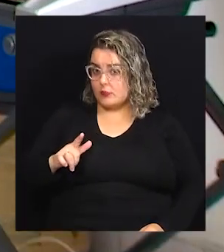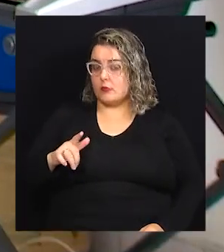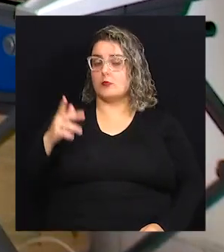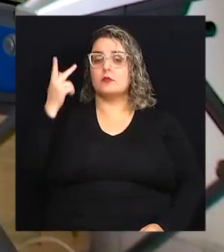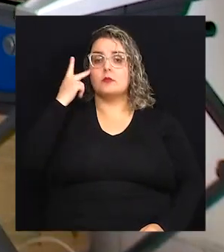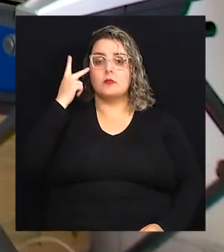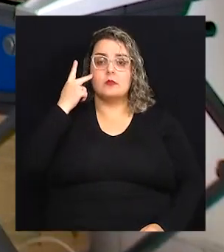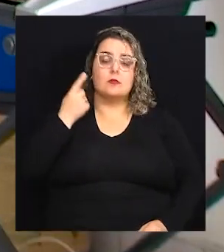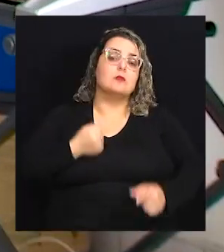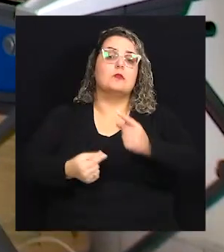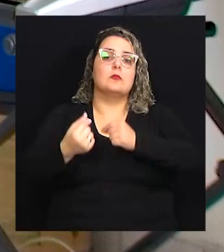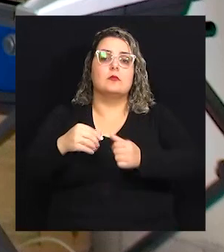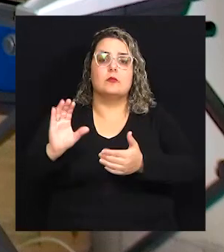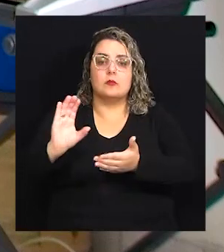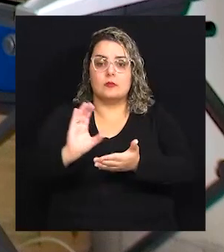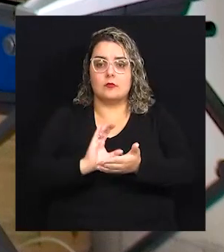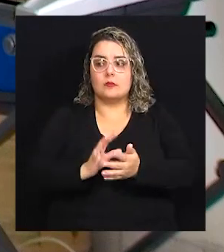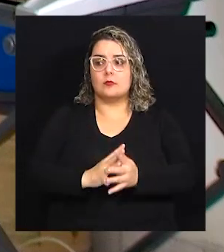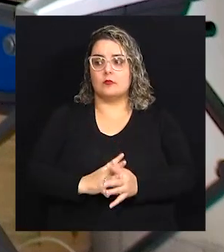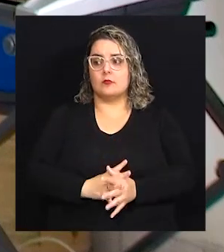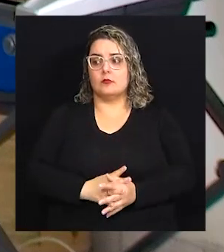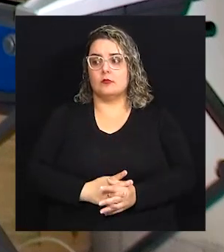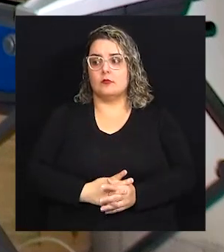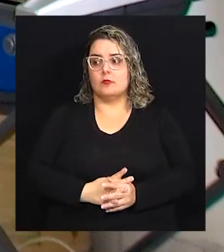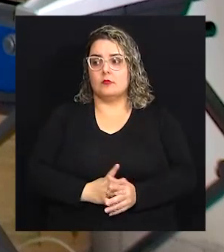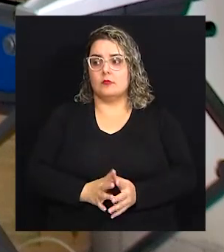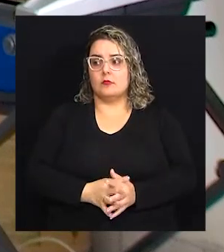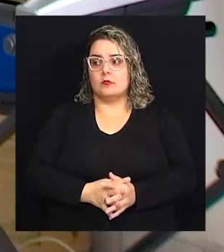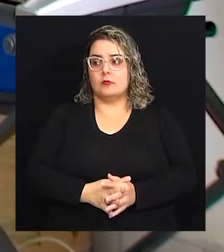nós recebemos uma verba,